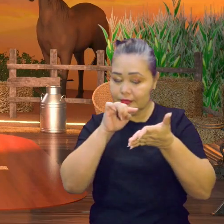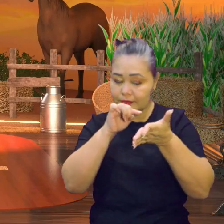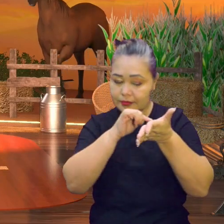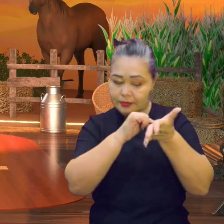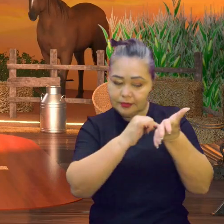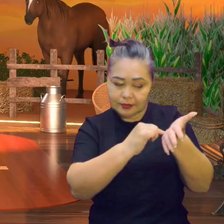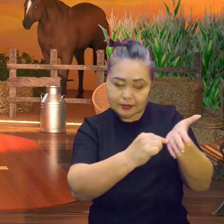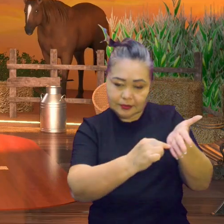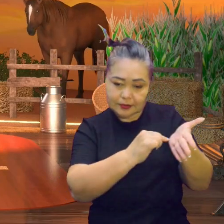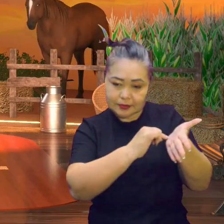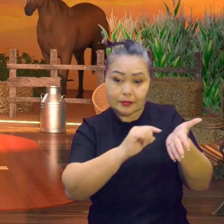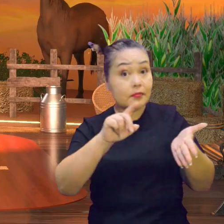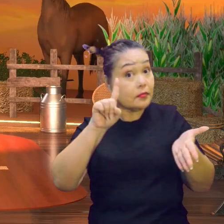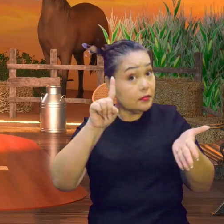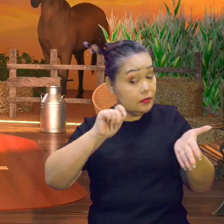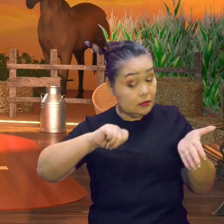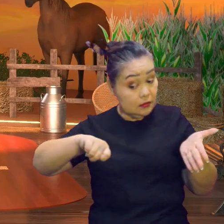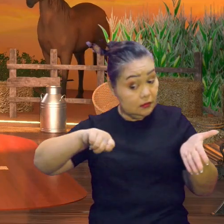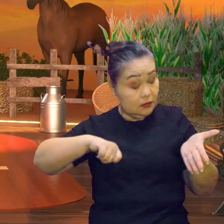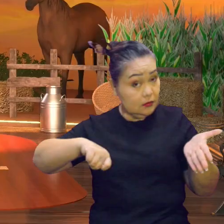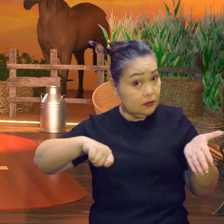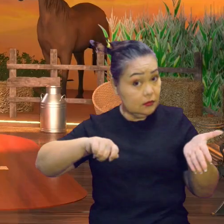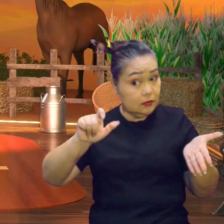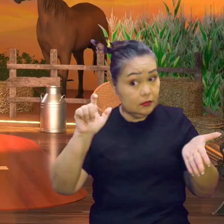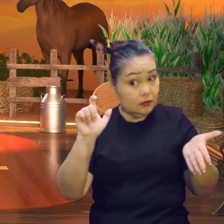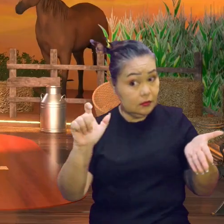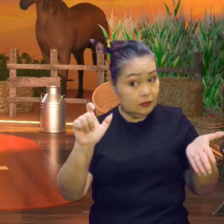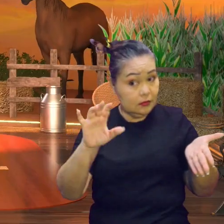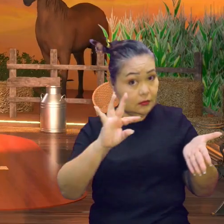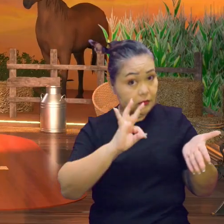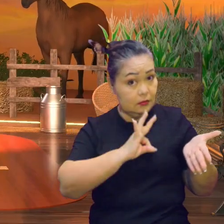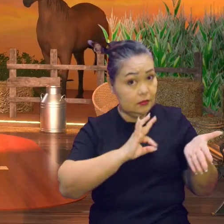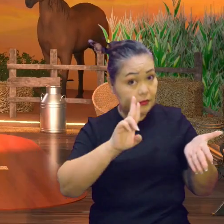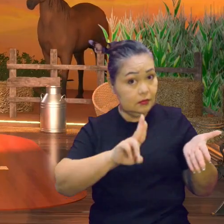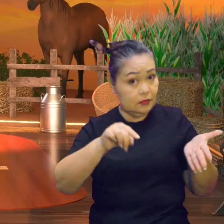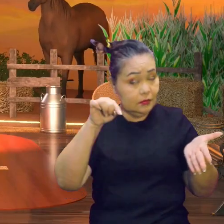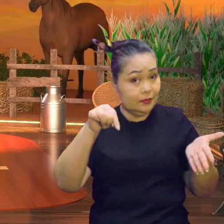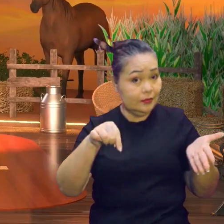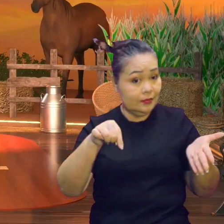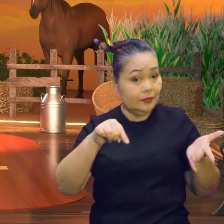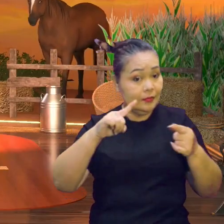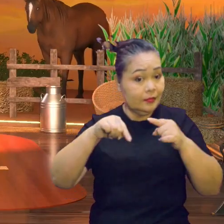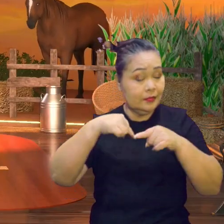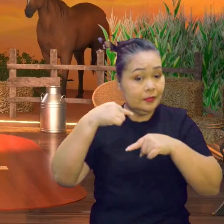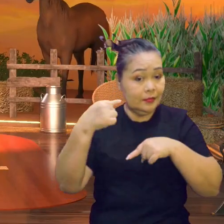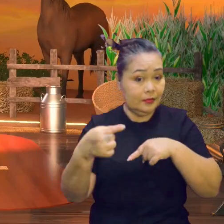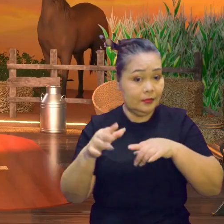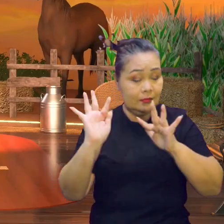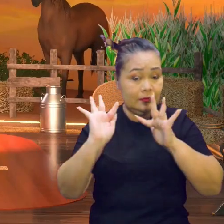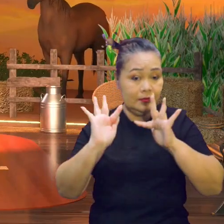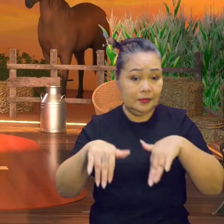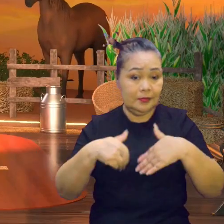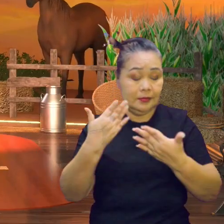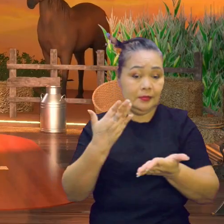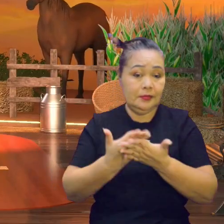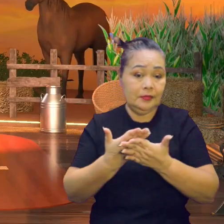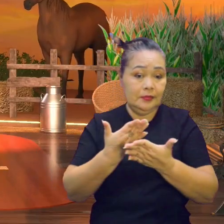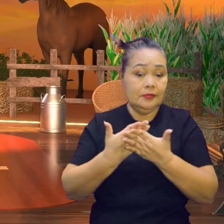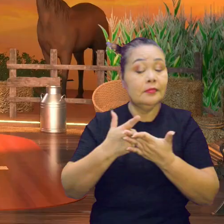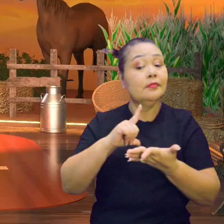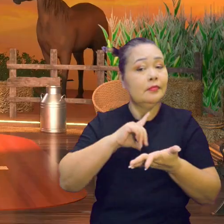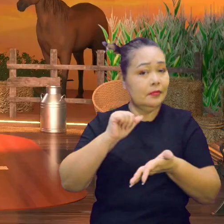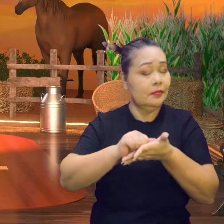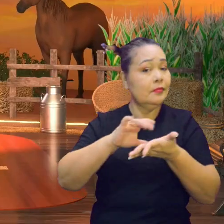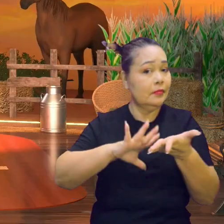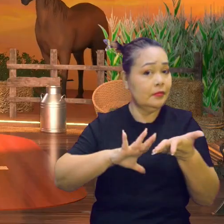anota todos os termos técnicos que nós estamos usando aqui, que assim que a gente finalizar essa aula, vai ter atividades para vocês realizarem,